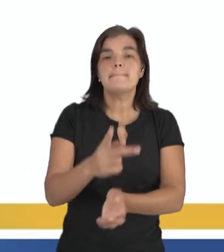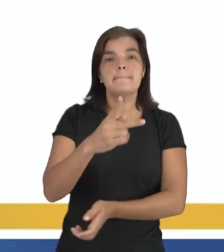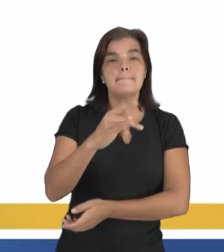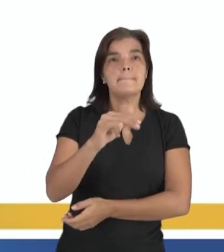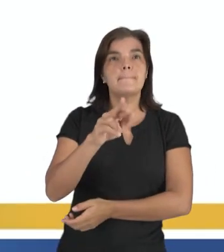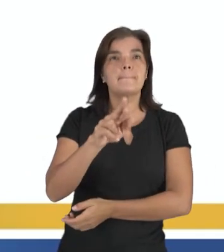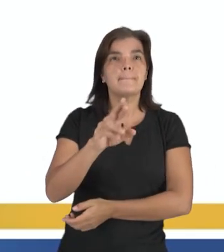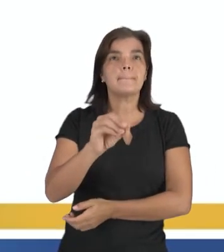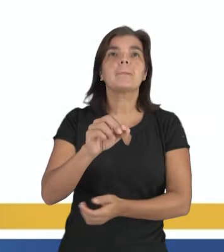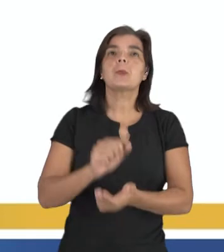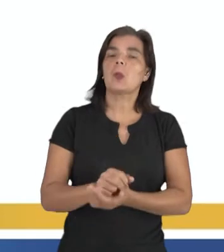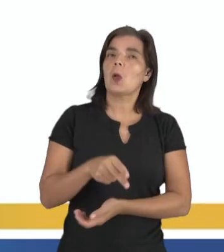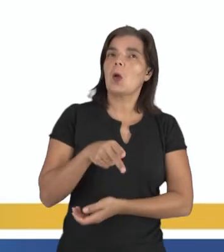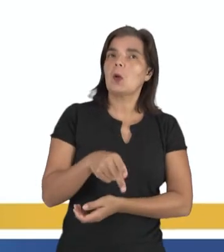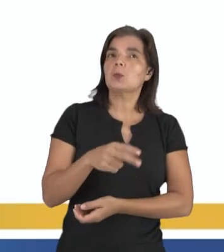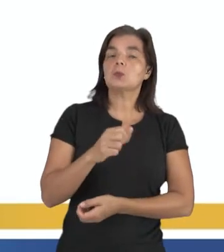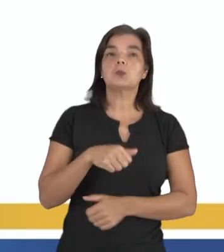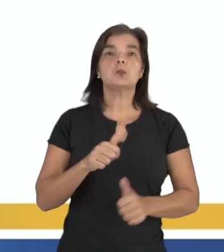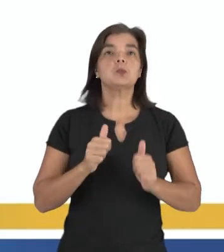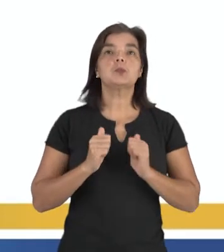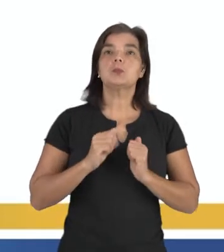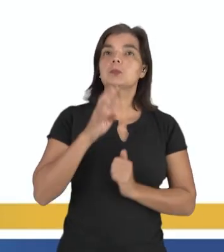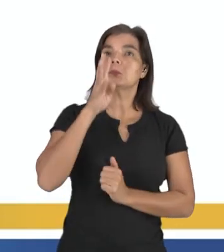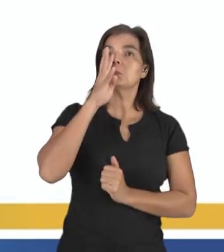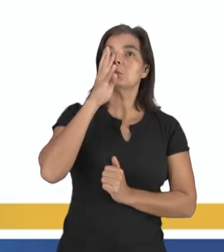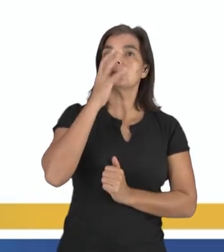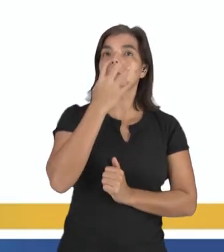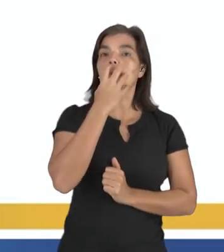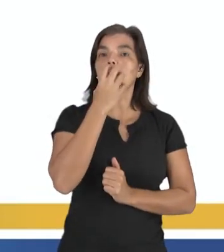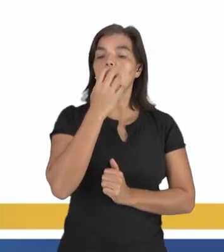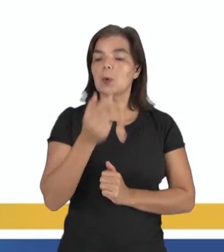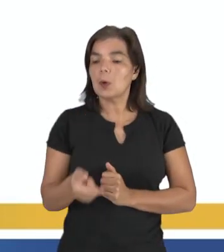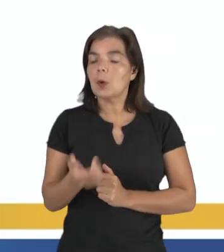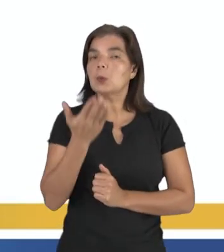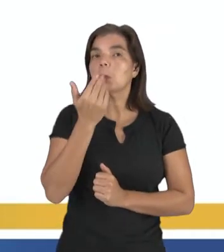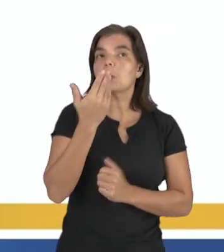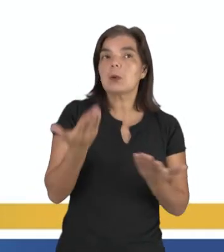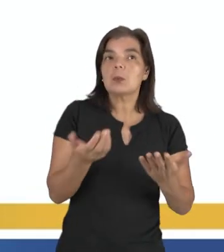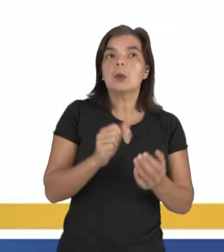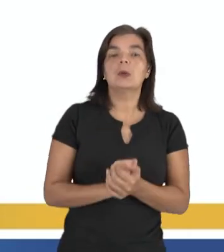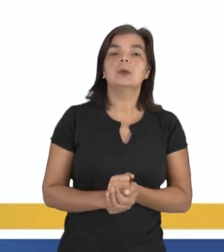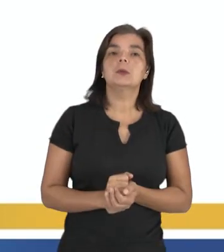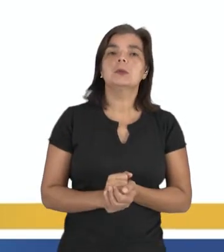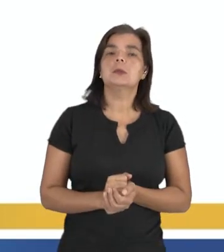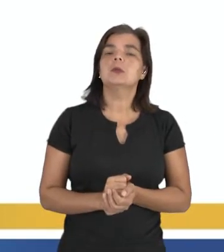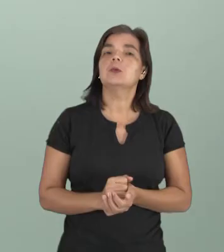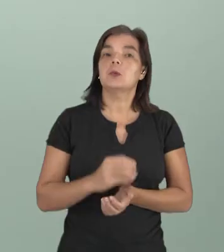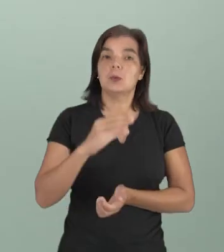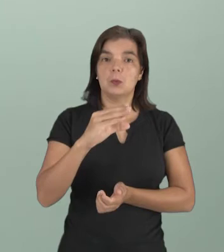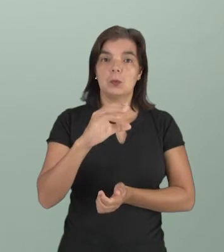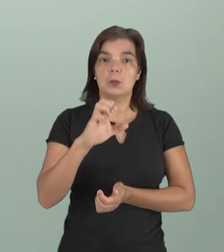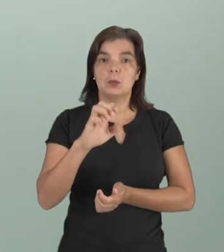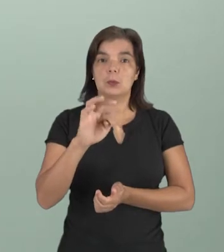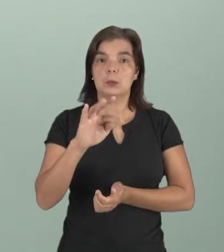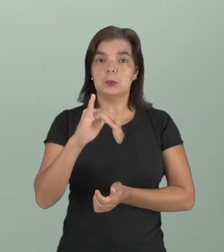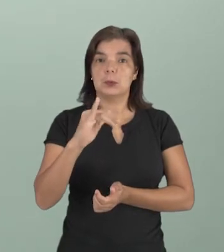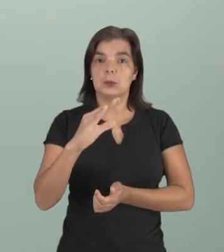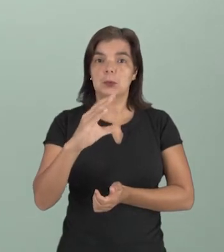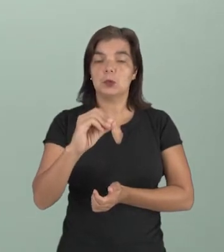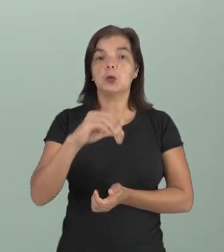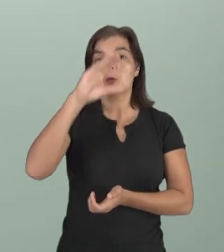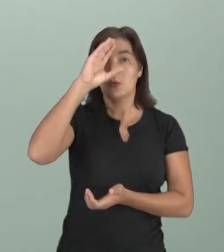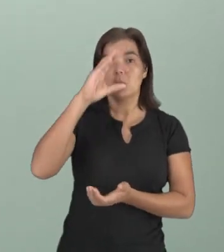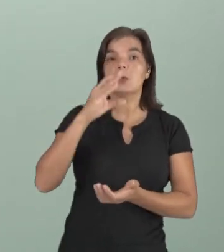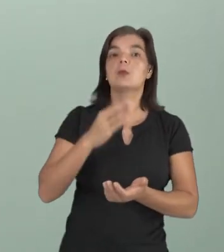mar, Pirro permanecia apático, contemplando um cão que se alimentava. Ou seja, o cético, na medida em que ele